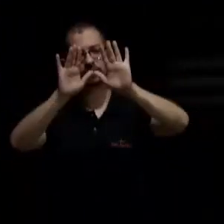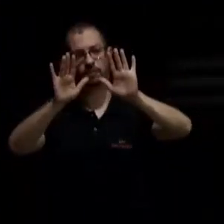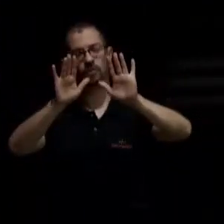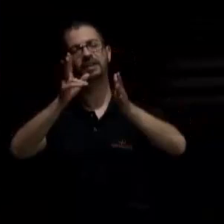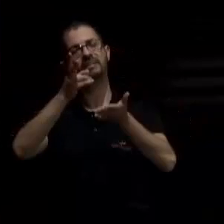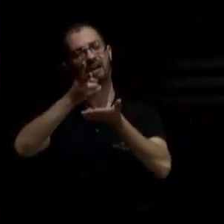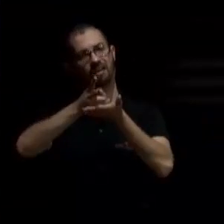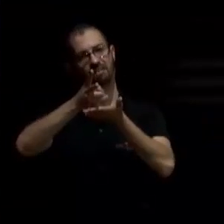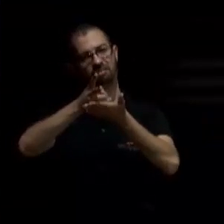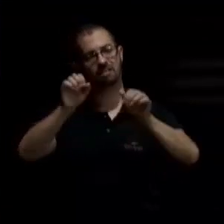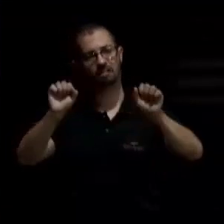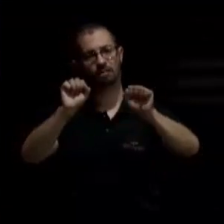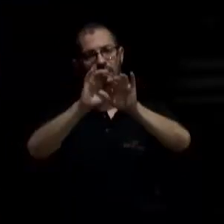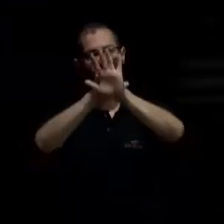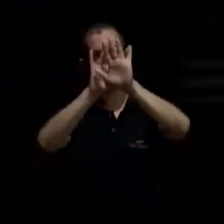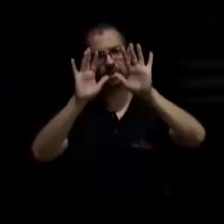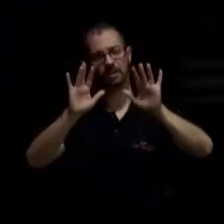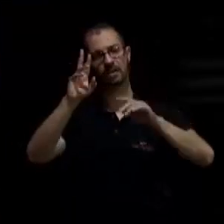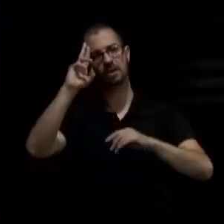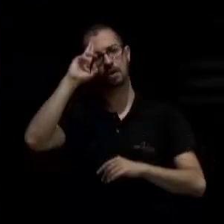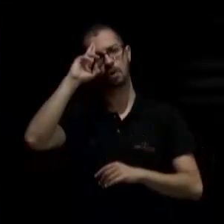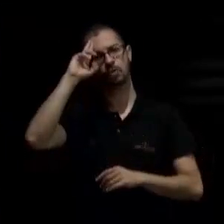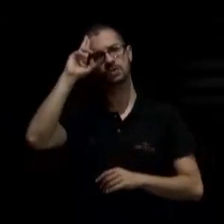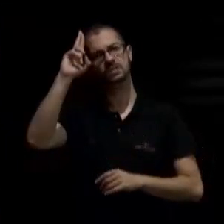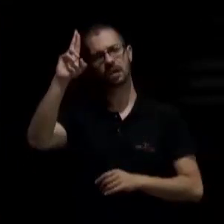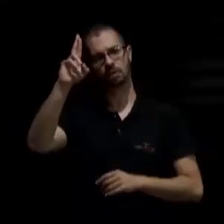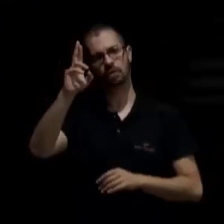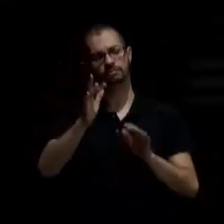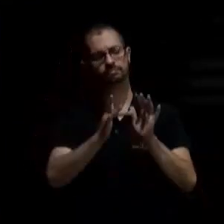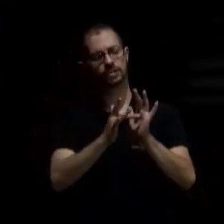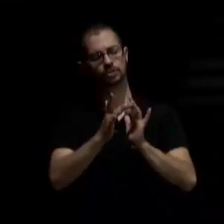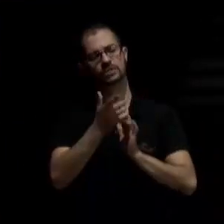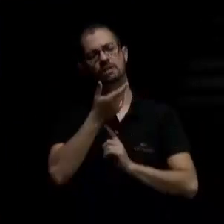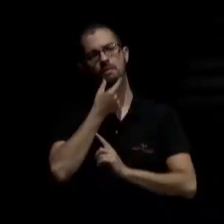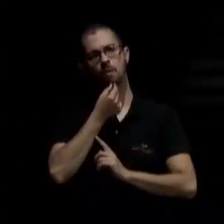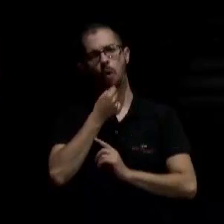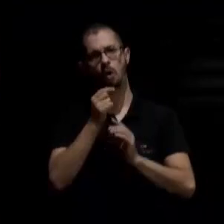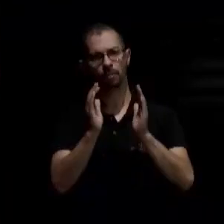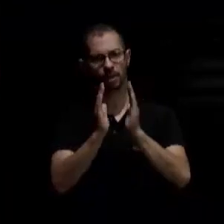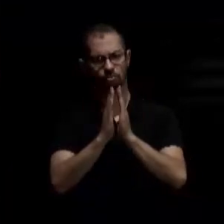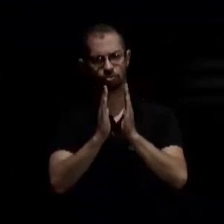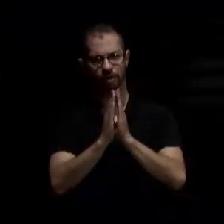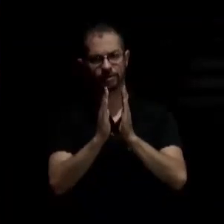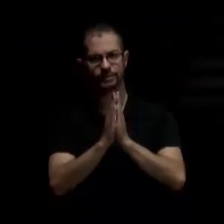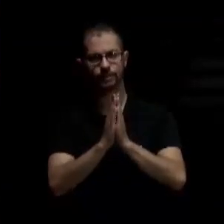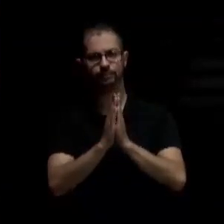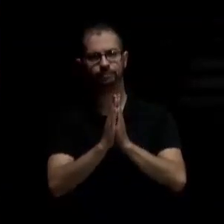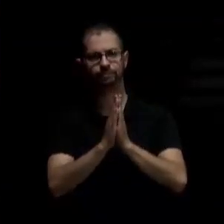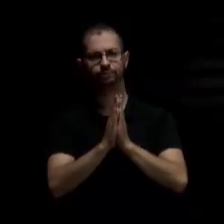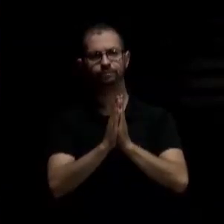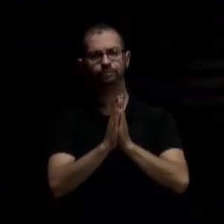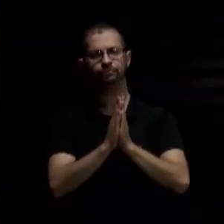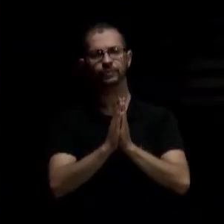glorificarei. O Senhor era um homem de oração e nesse caso